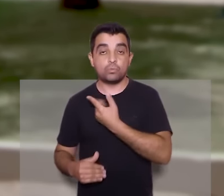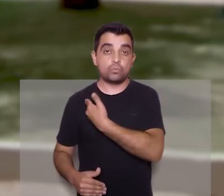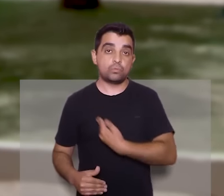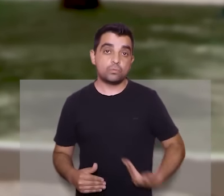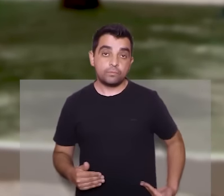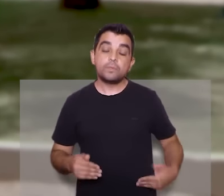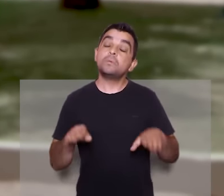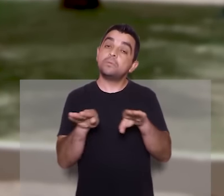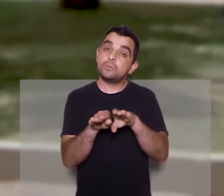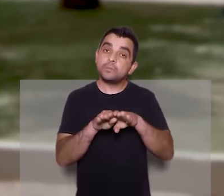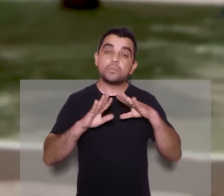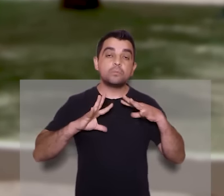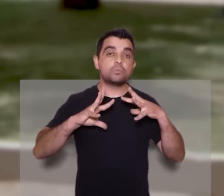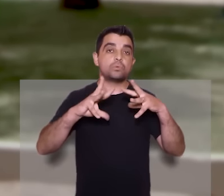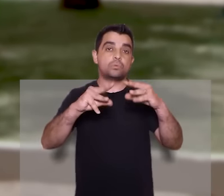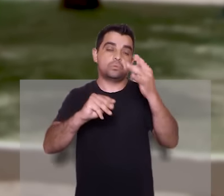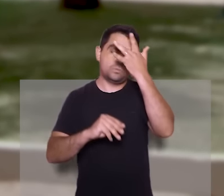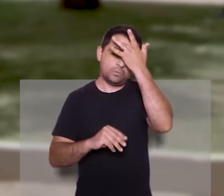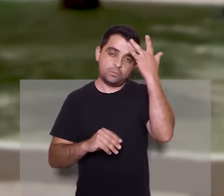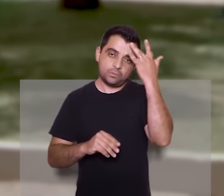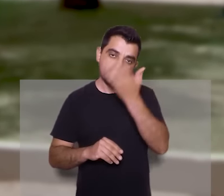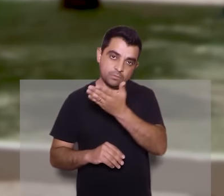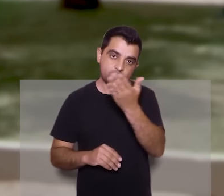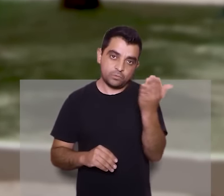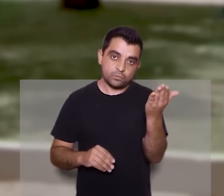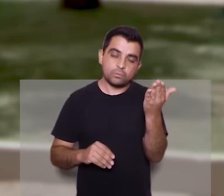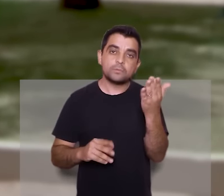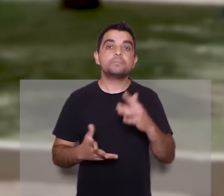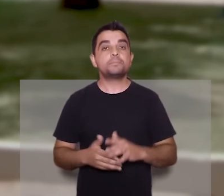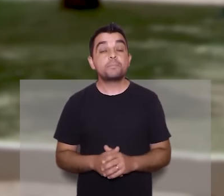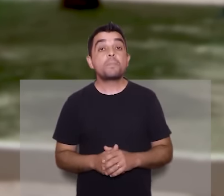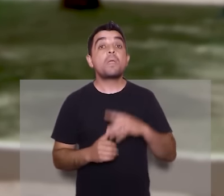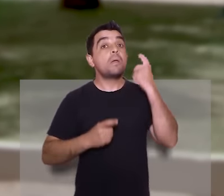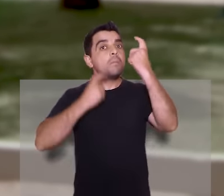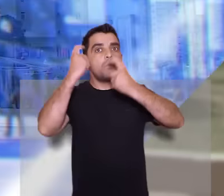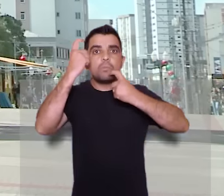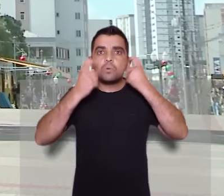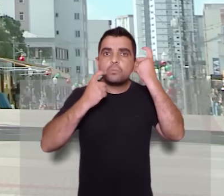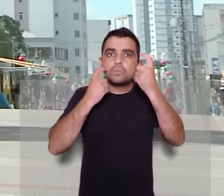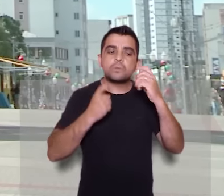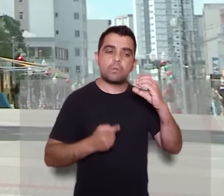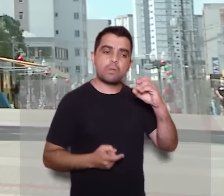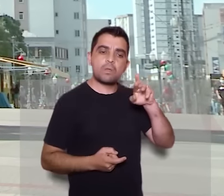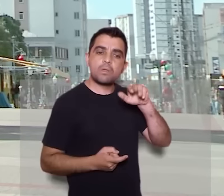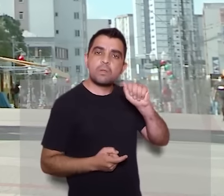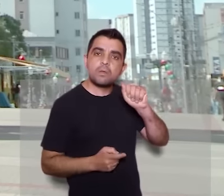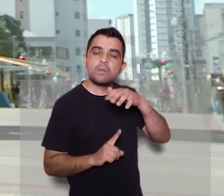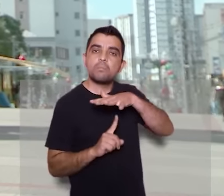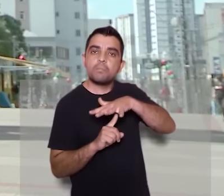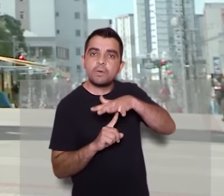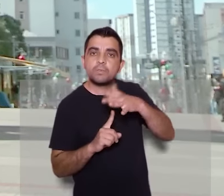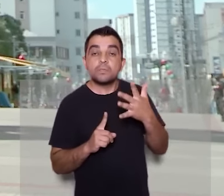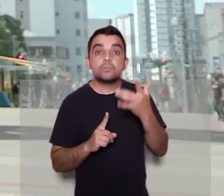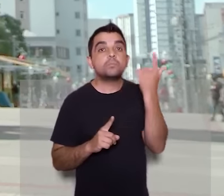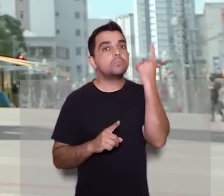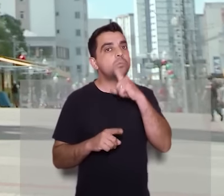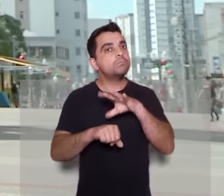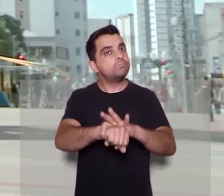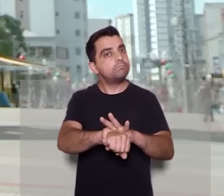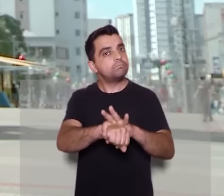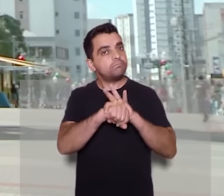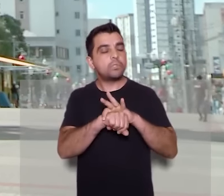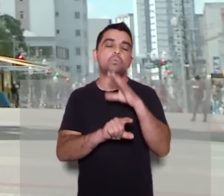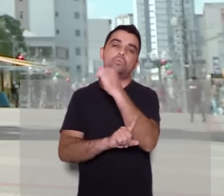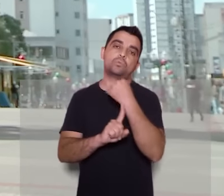segurança e conforto para nós do poder público e também para todos os usuários. Existe uma preocupação constante por parte do CREA